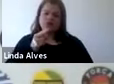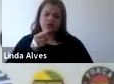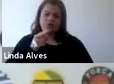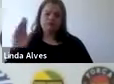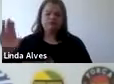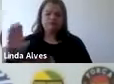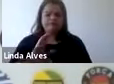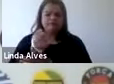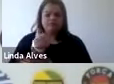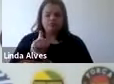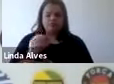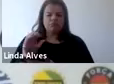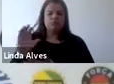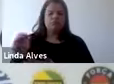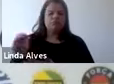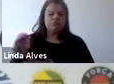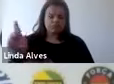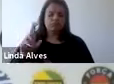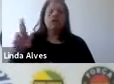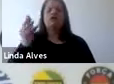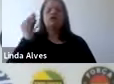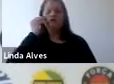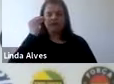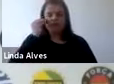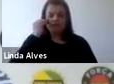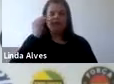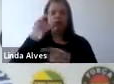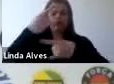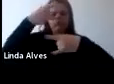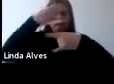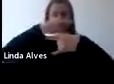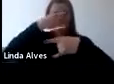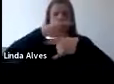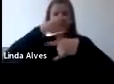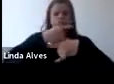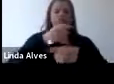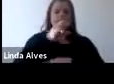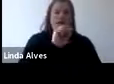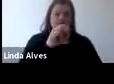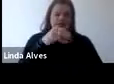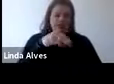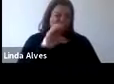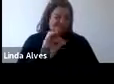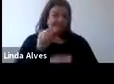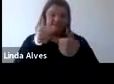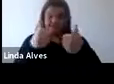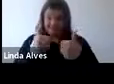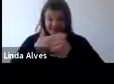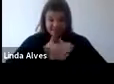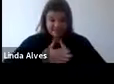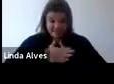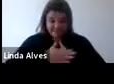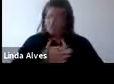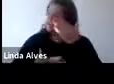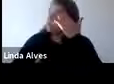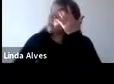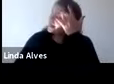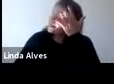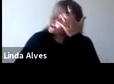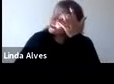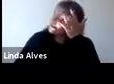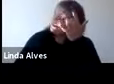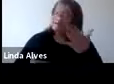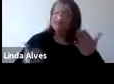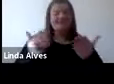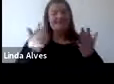acabou de dar uma dica e a gente vai fazer aqui na live SMC a nossa parte do que é possível, como sempre. Tá bom, meu querido? Até amanhã, Gilson. Até